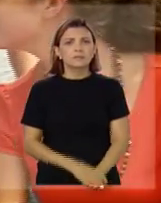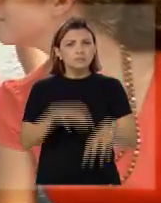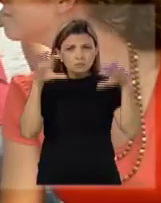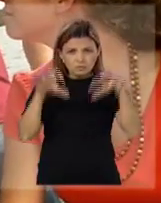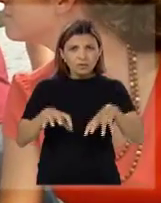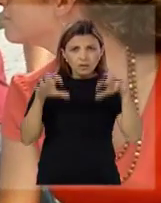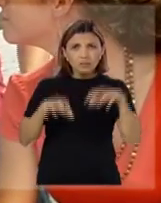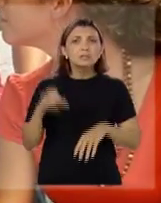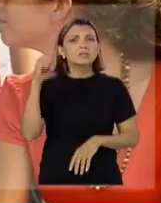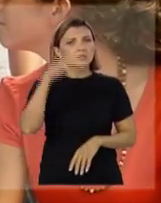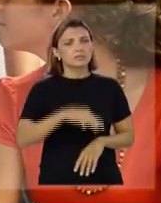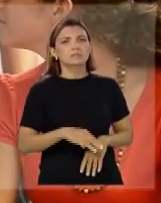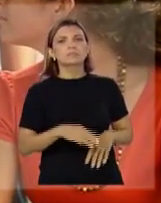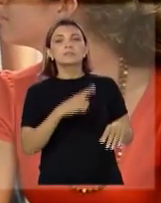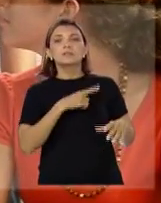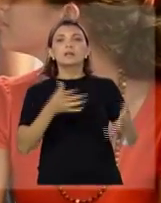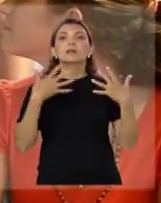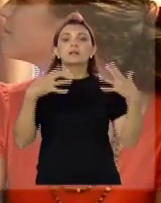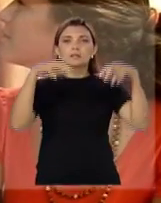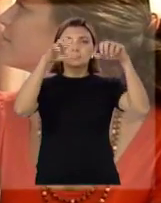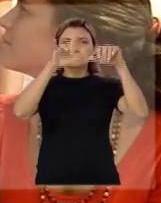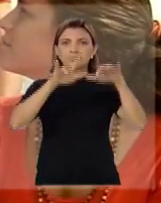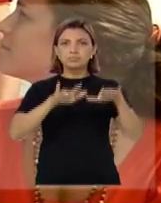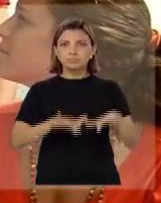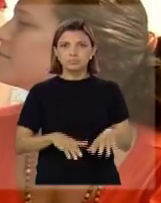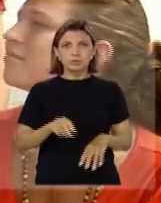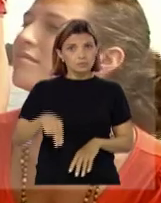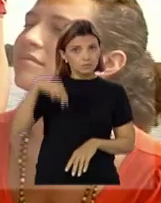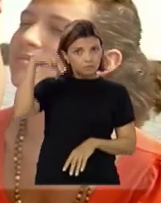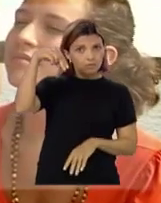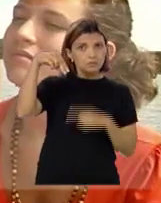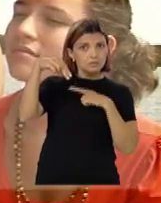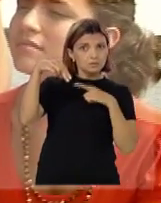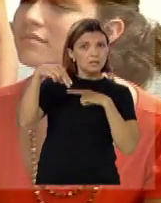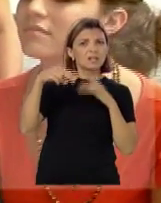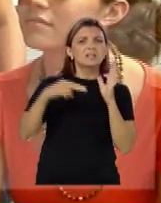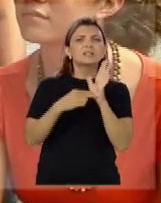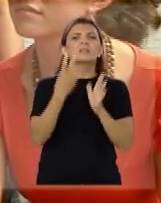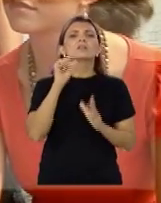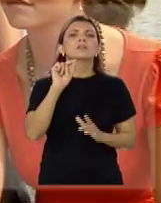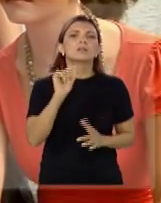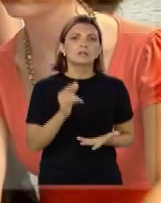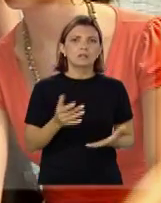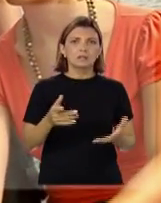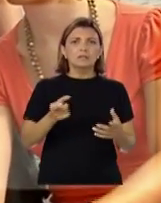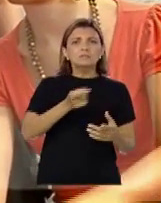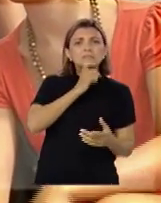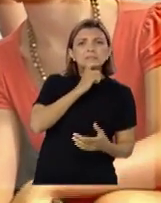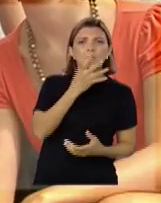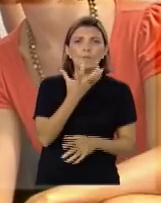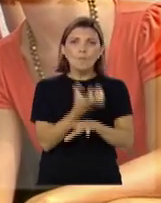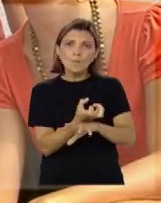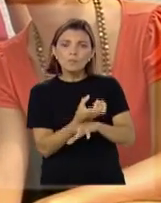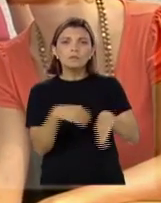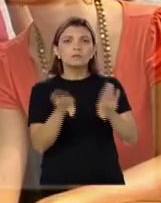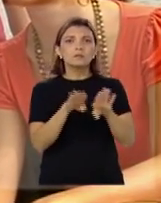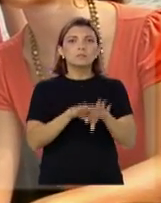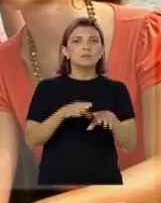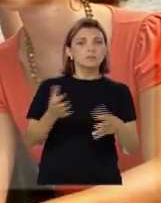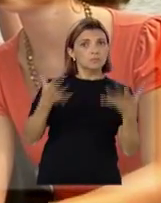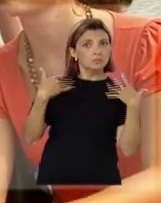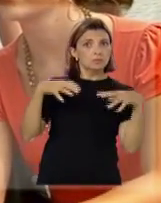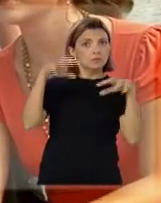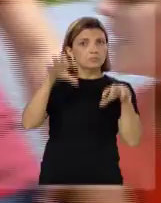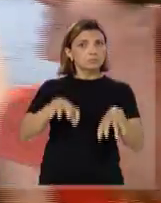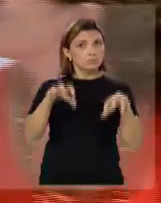bem. Chove muito por aqui? Chove muito no verão. Na região norte, nós só temos 2 estações por ano. É o inverno seco e